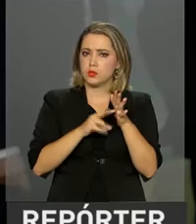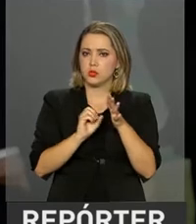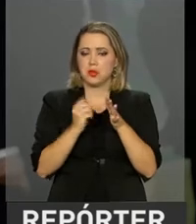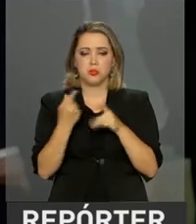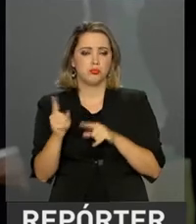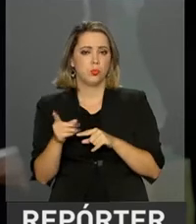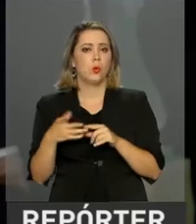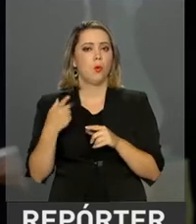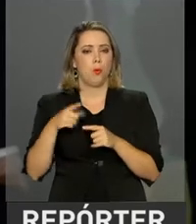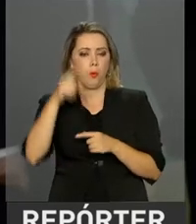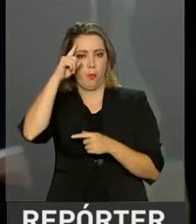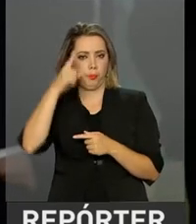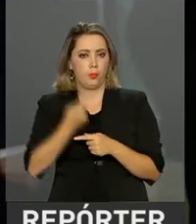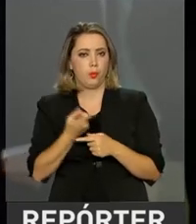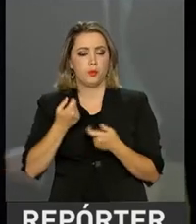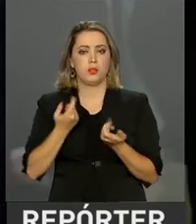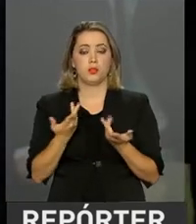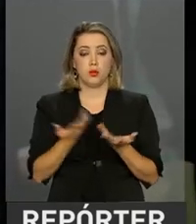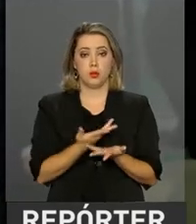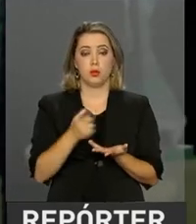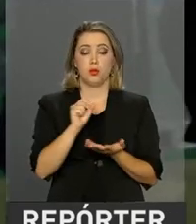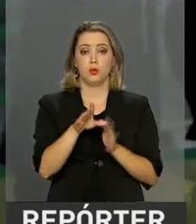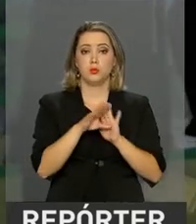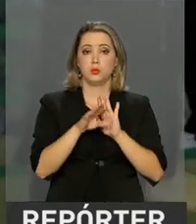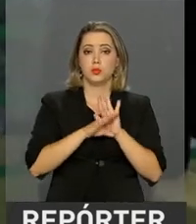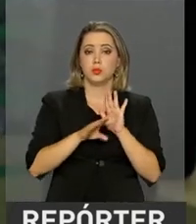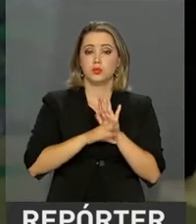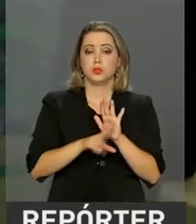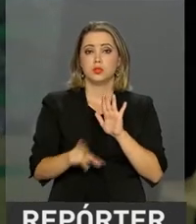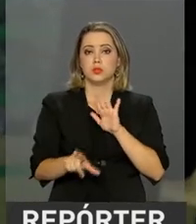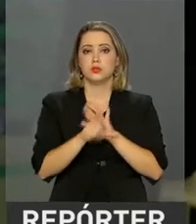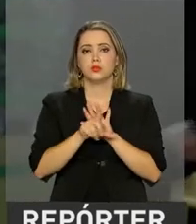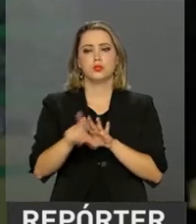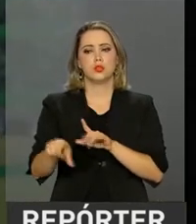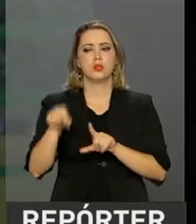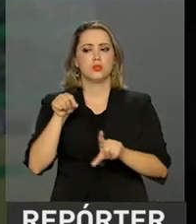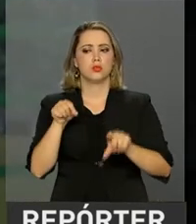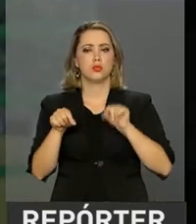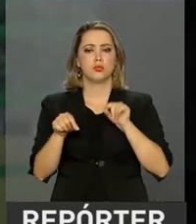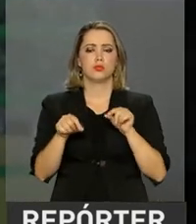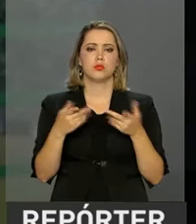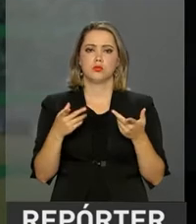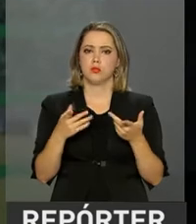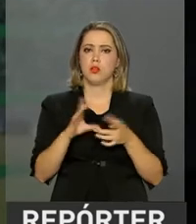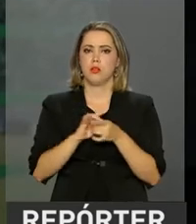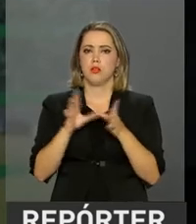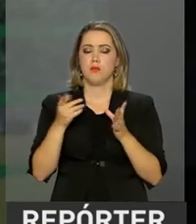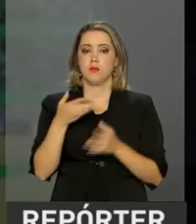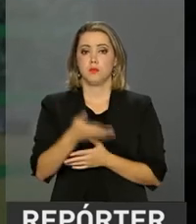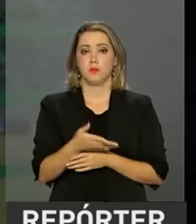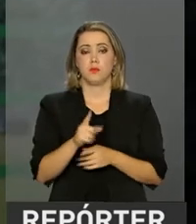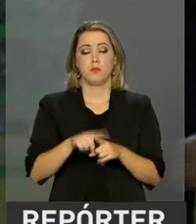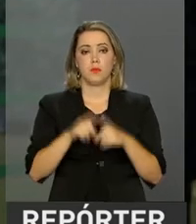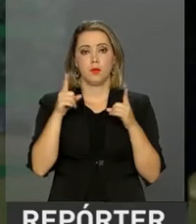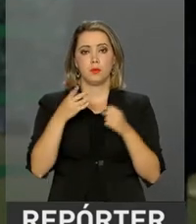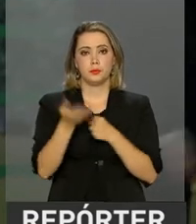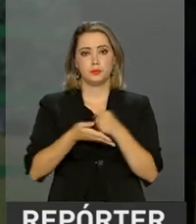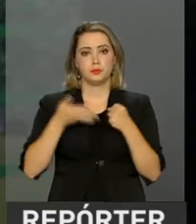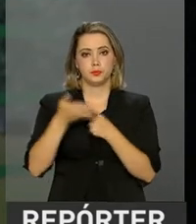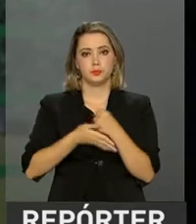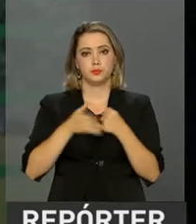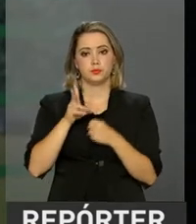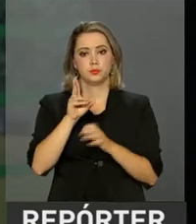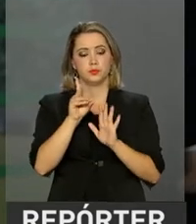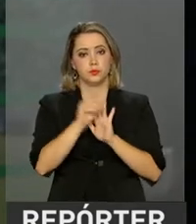do deputado Rogério Marinho, essa contribuição passa a ser opcional e não obrigatória. Mas os pilares, os